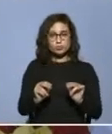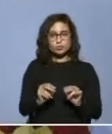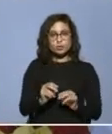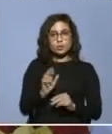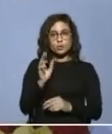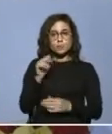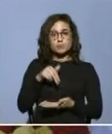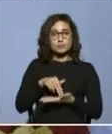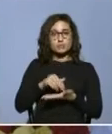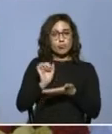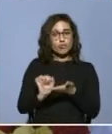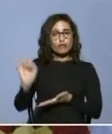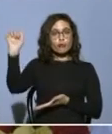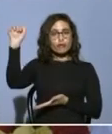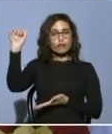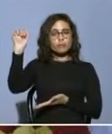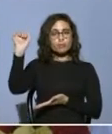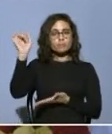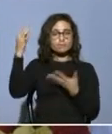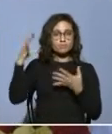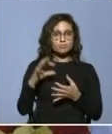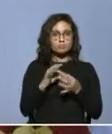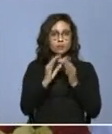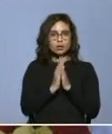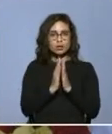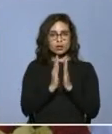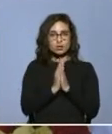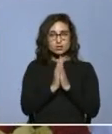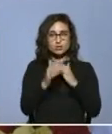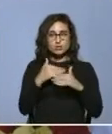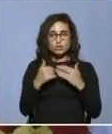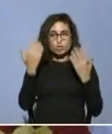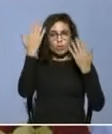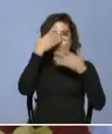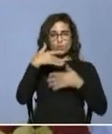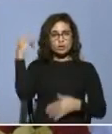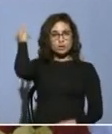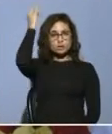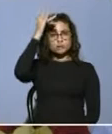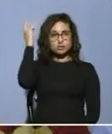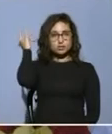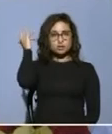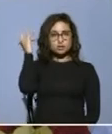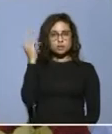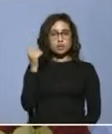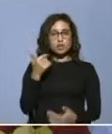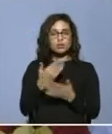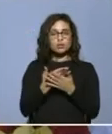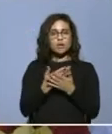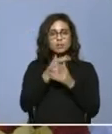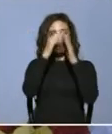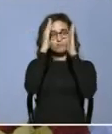presença, em comunhão com toda a Igreja, ao celebrarmos a noite santíssima em que a Imaculada Virgem